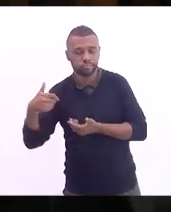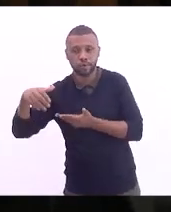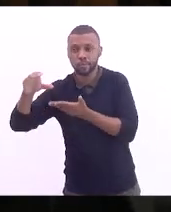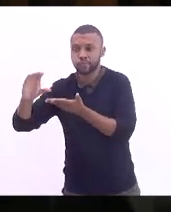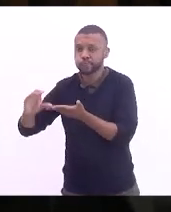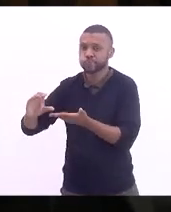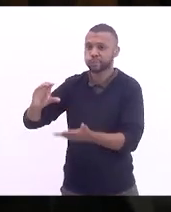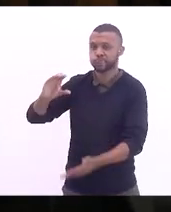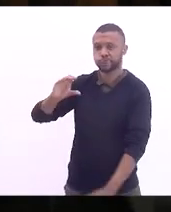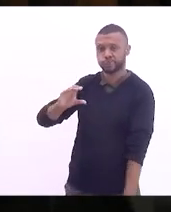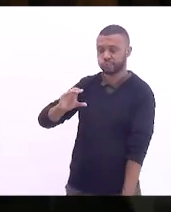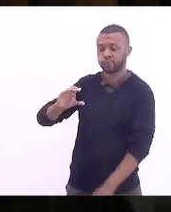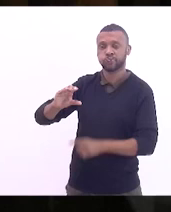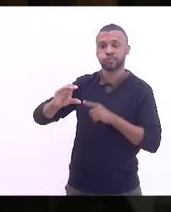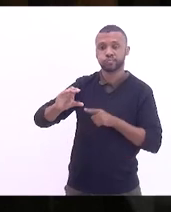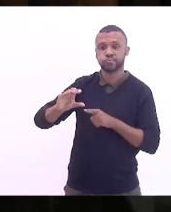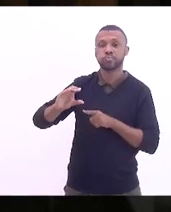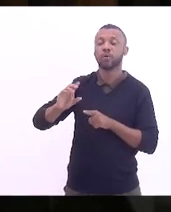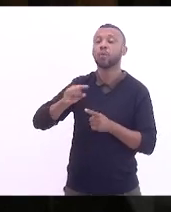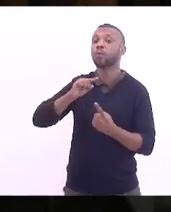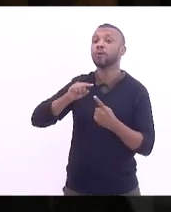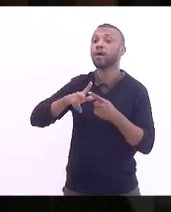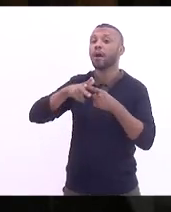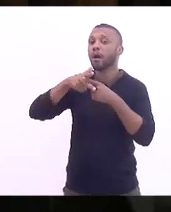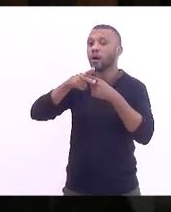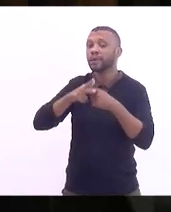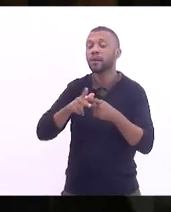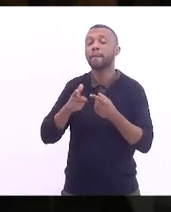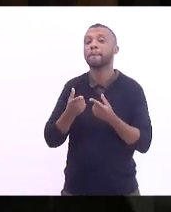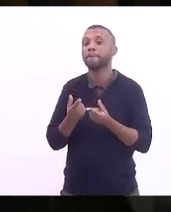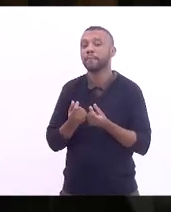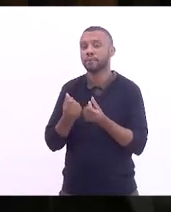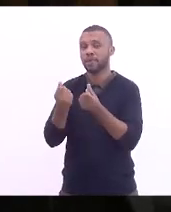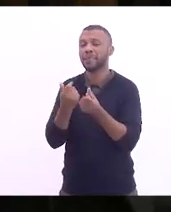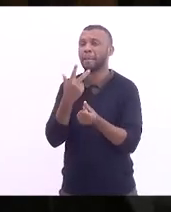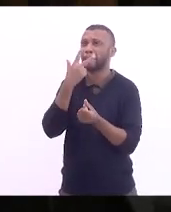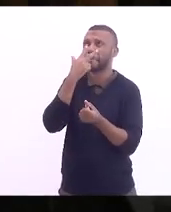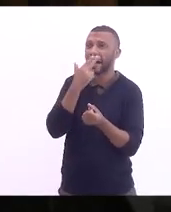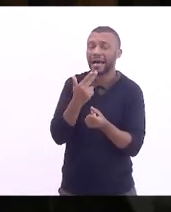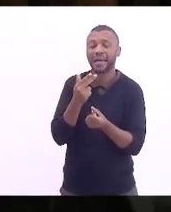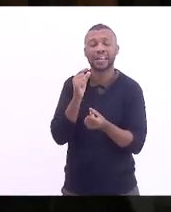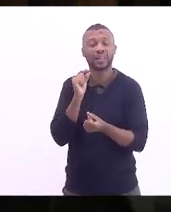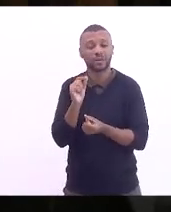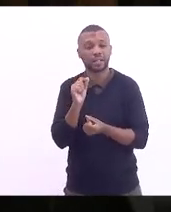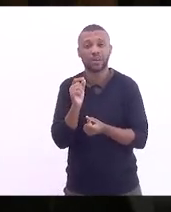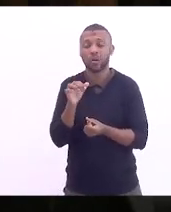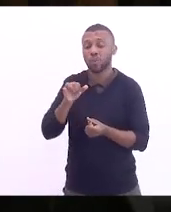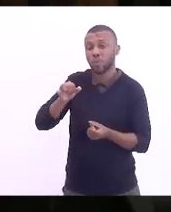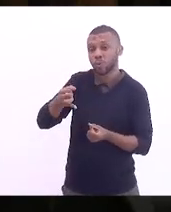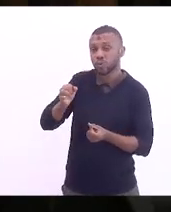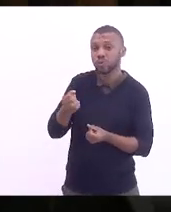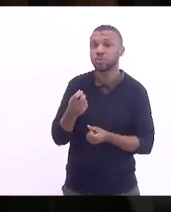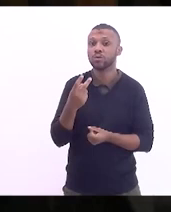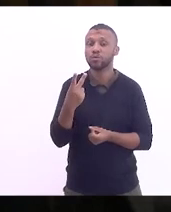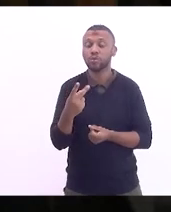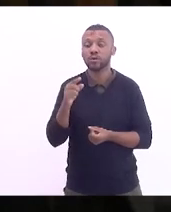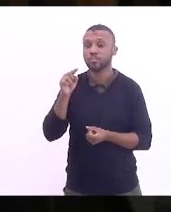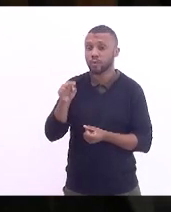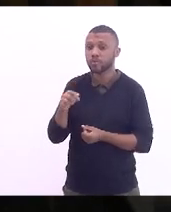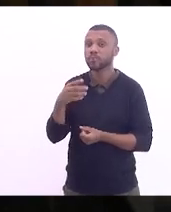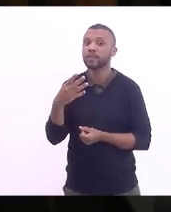recursos com a correção monetária e salvo eu de memória um juro de